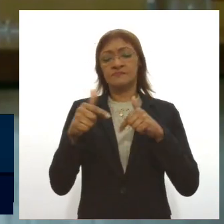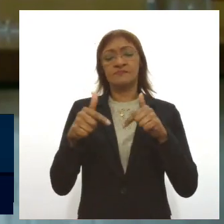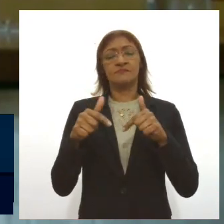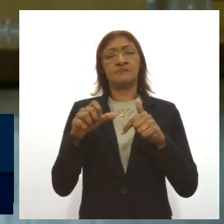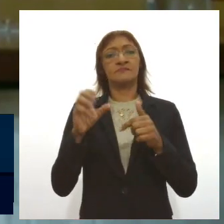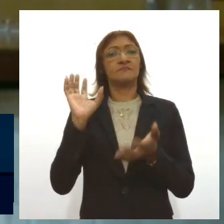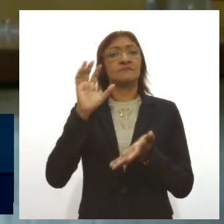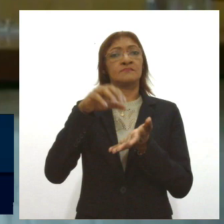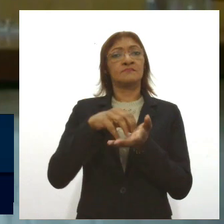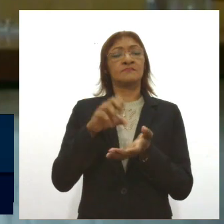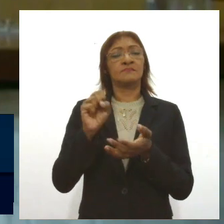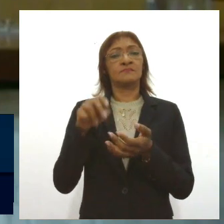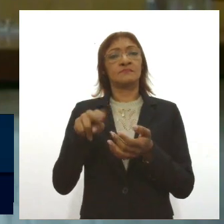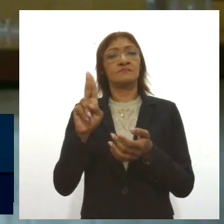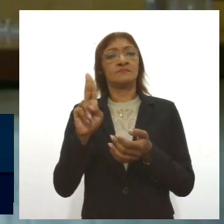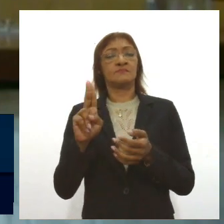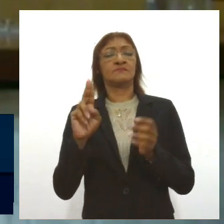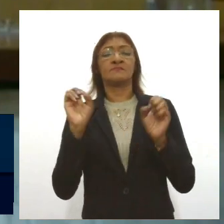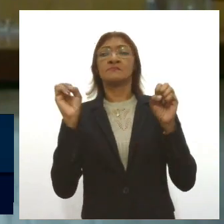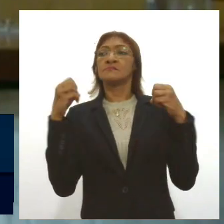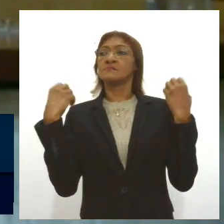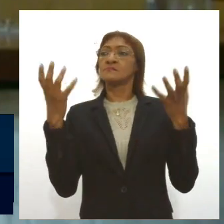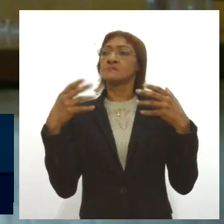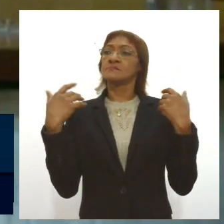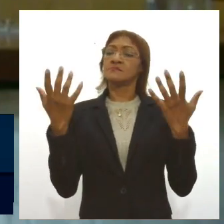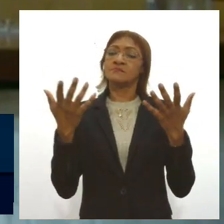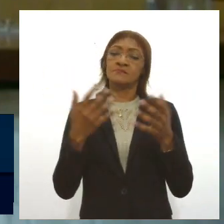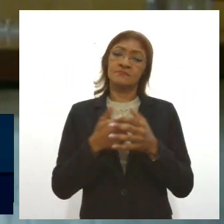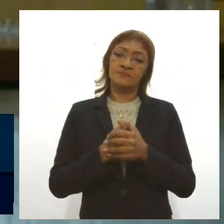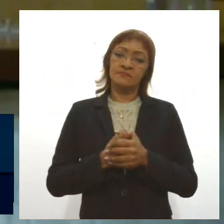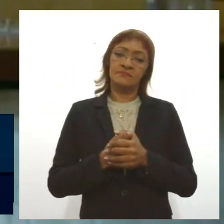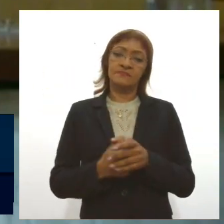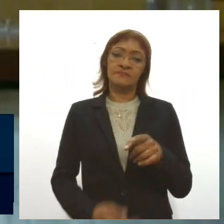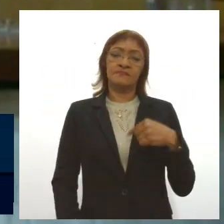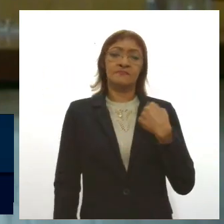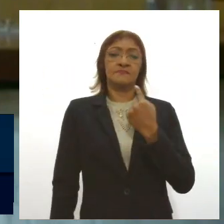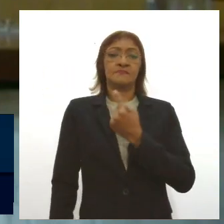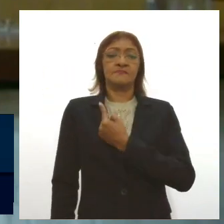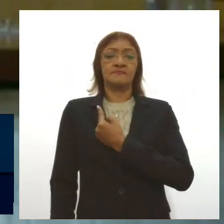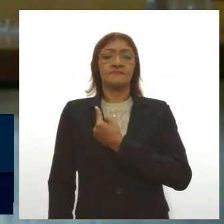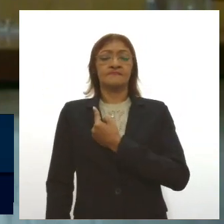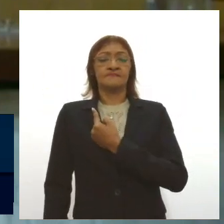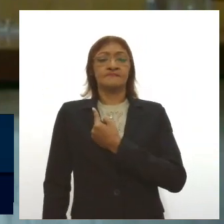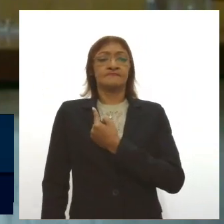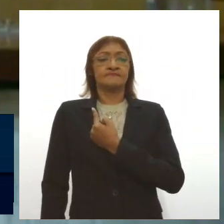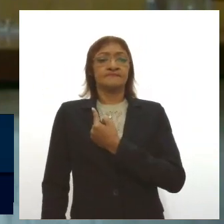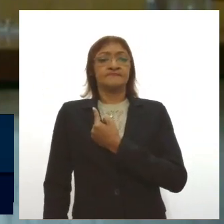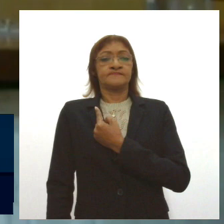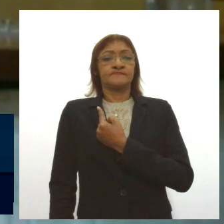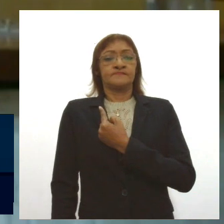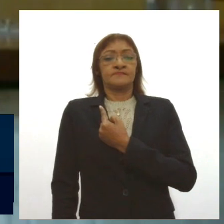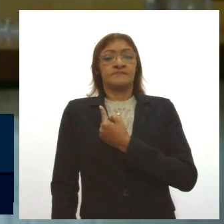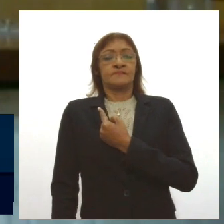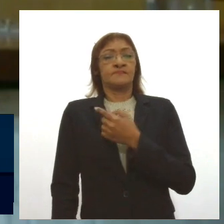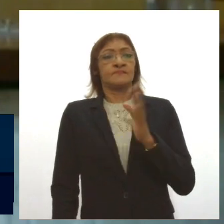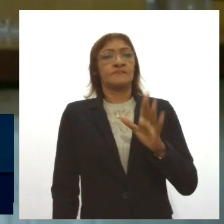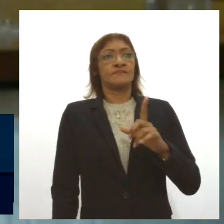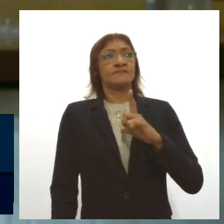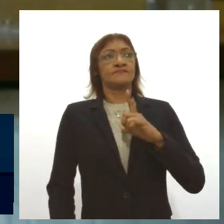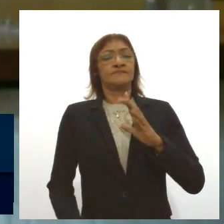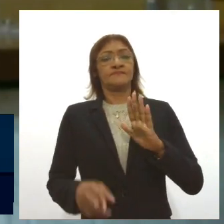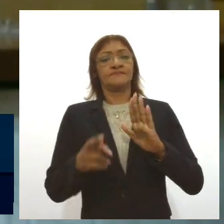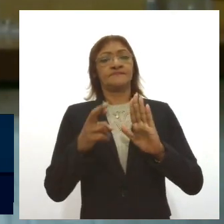Fundação Hospitalar de Saúde e, lógico, se por acaso, os efetivos, porque no SAMU nós temos um